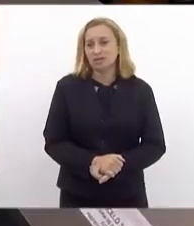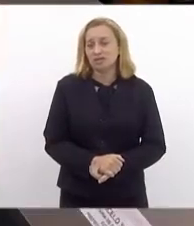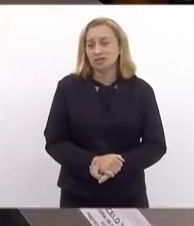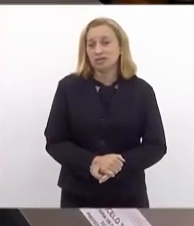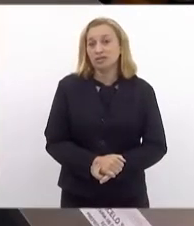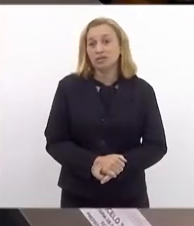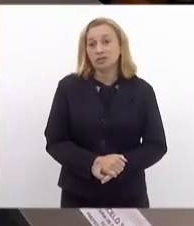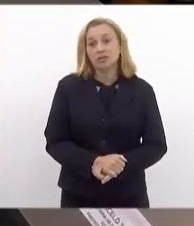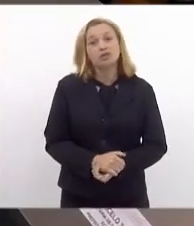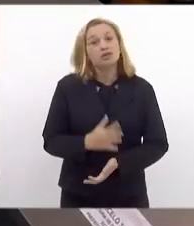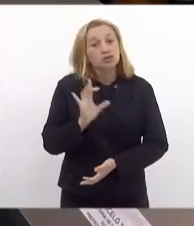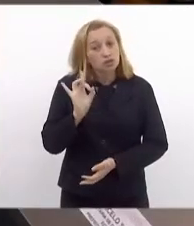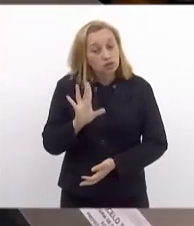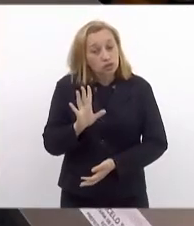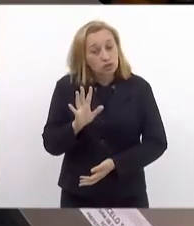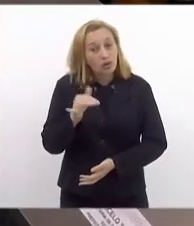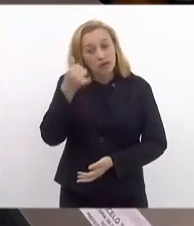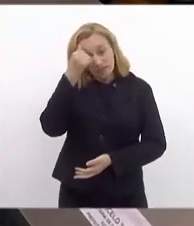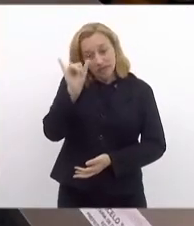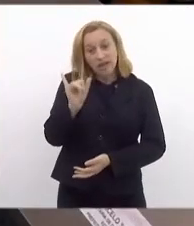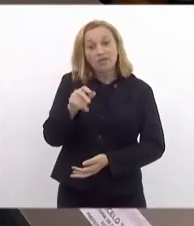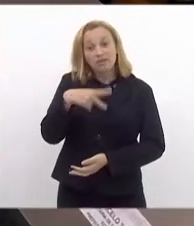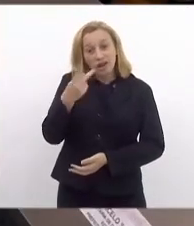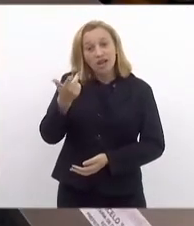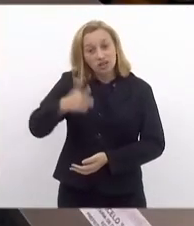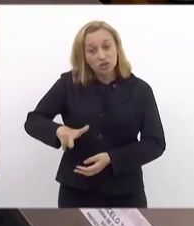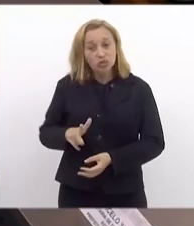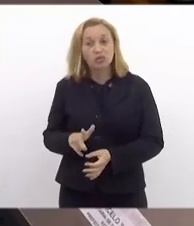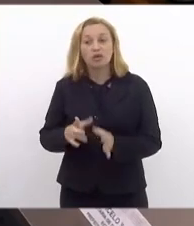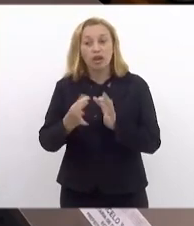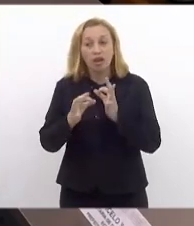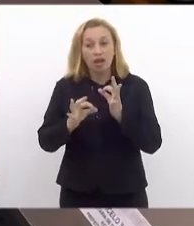e não eu só só preventivamente isso